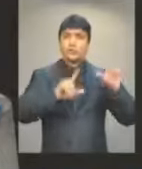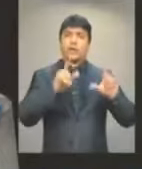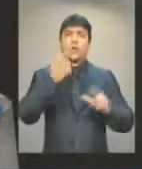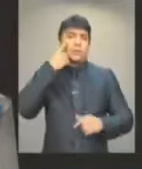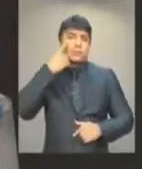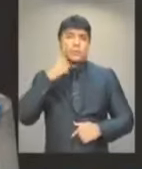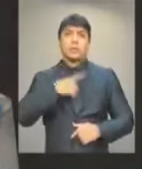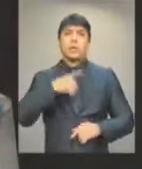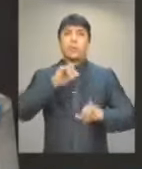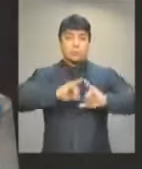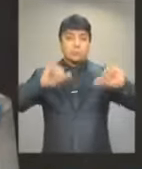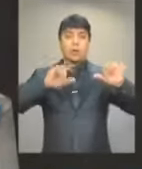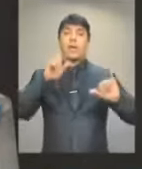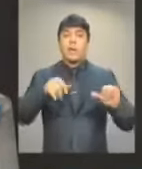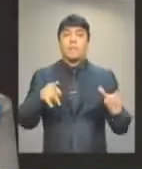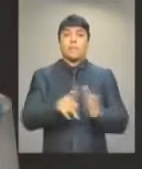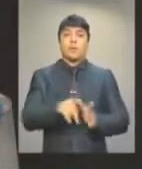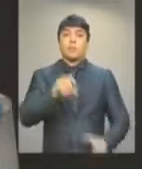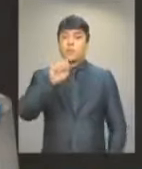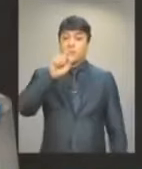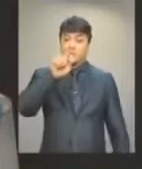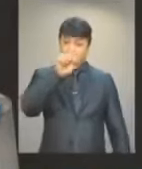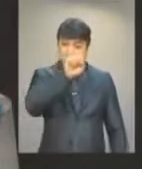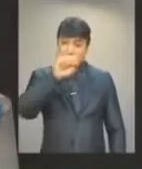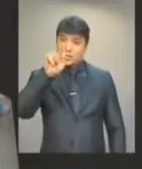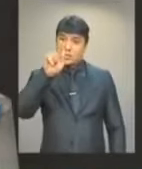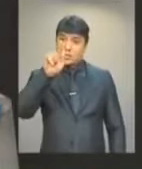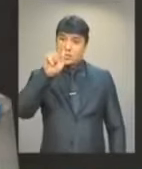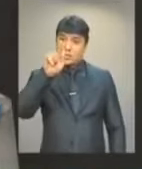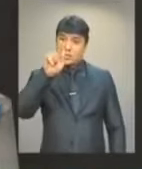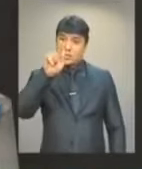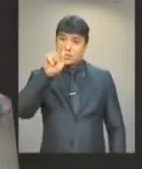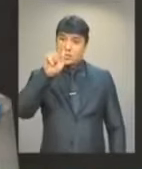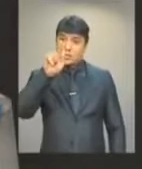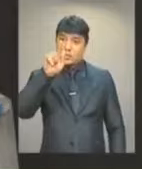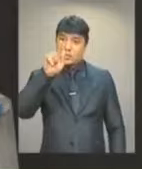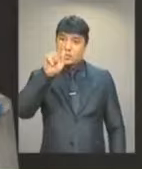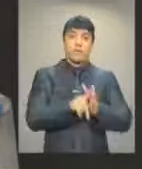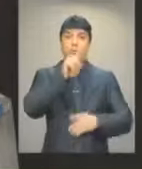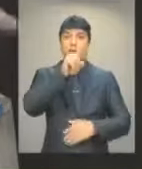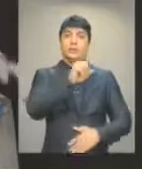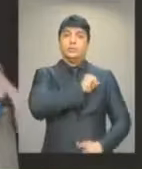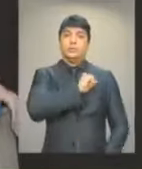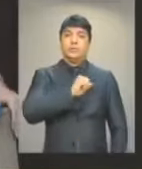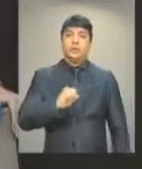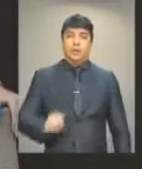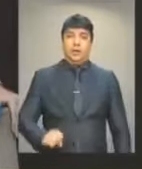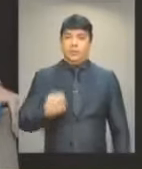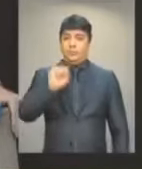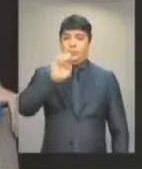esses dados são dados oficiais do Siga Brasil, que é o portal do Senado Federal que faz o acompanhamento